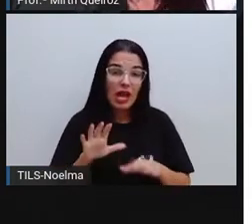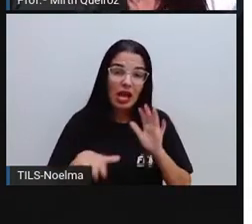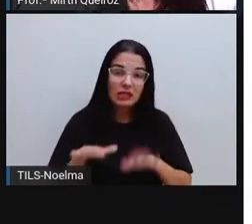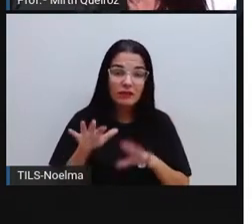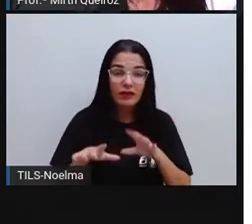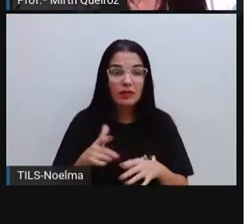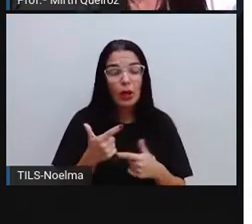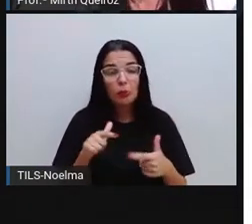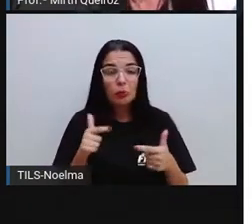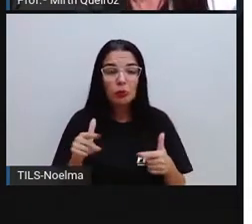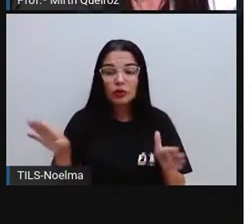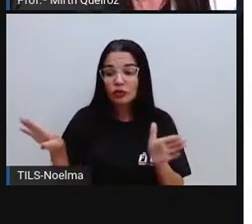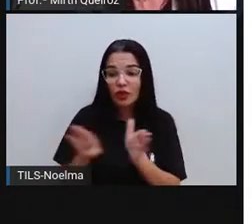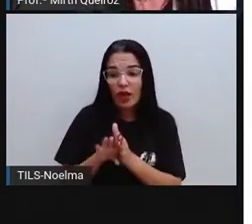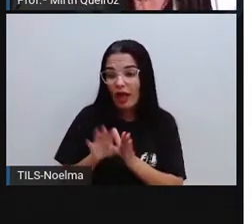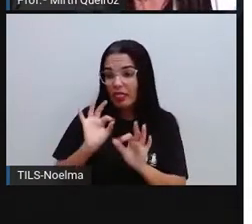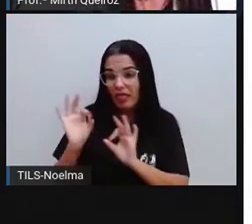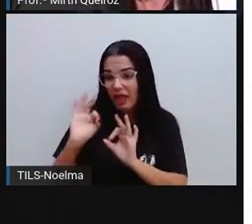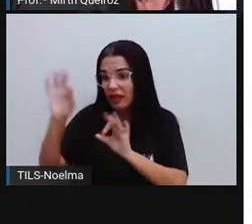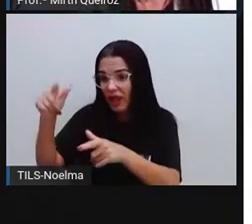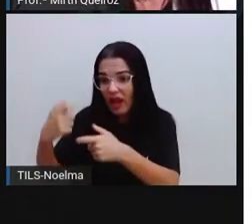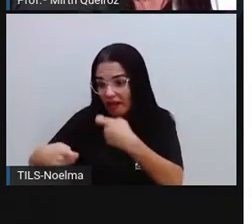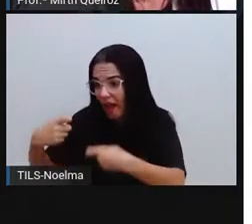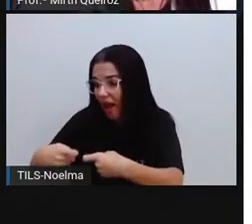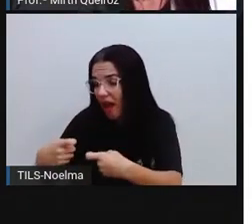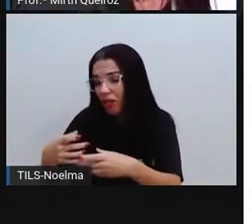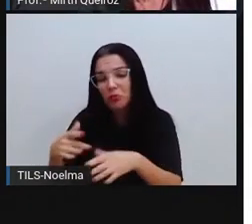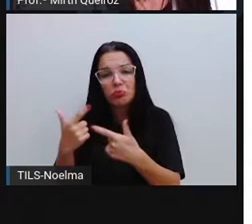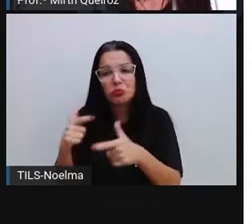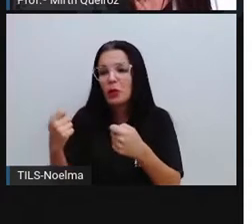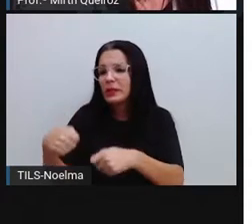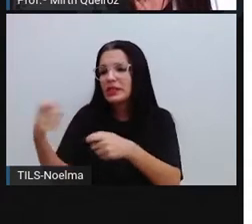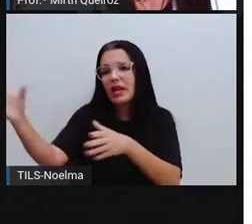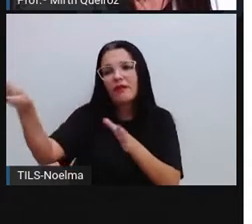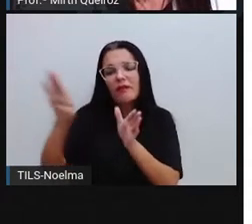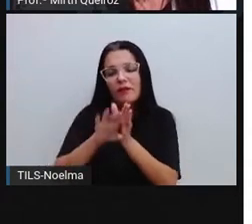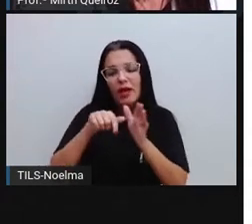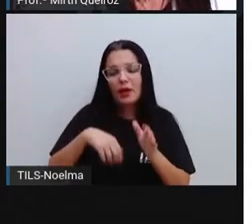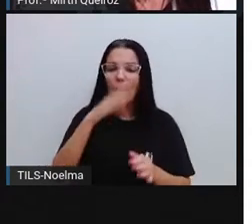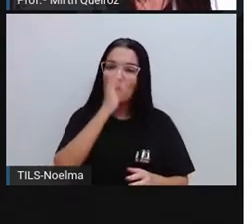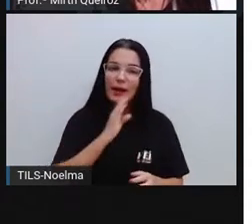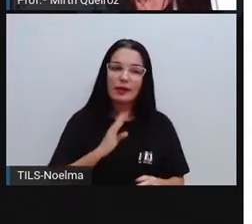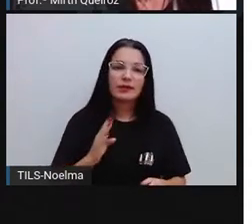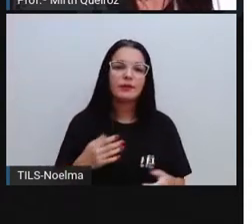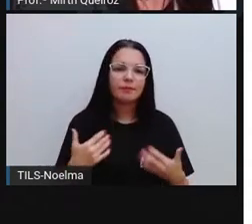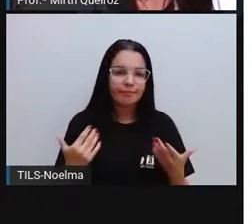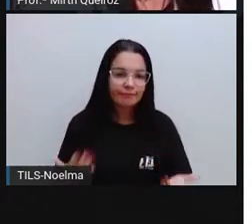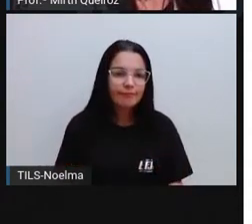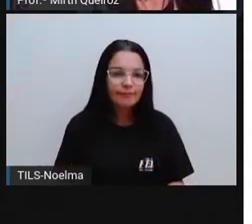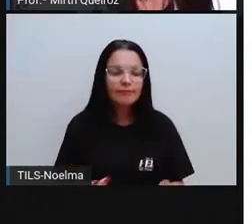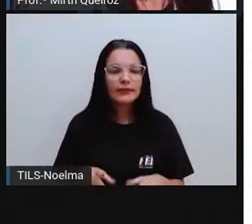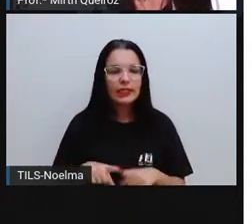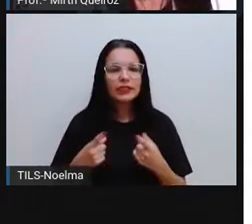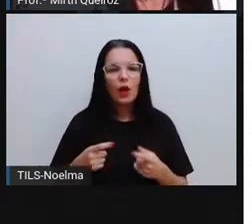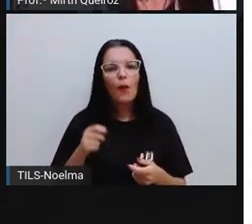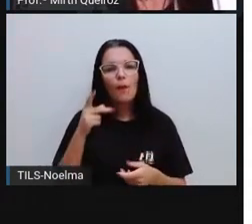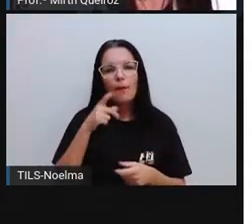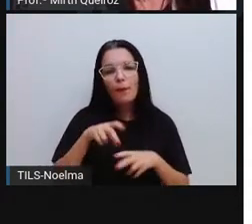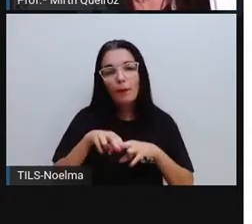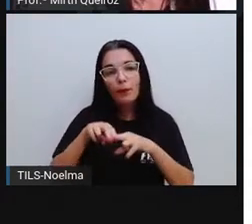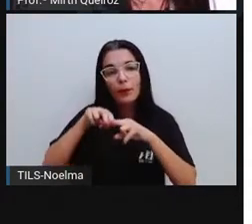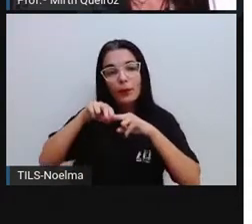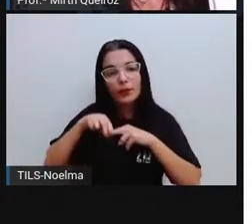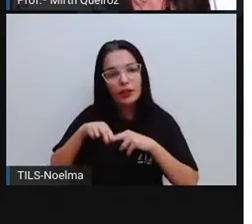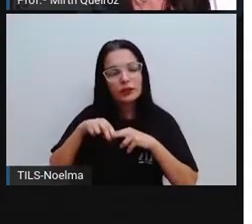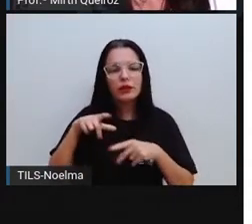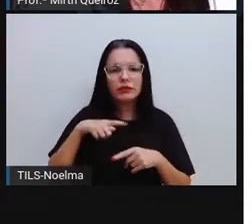claro, obviamente que eles não viriam até aqui, né? E devido também às perseguições autoritárias que aconteciam pelos políticos